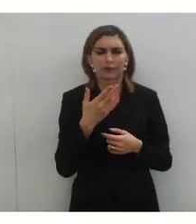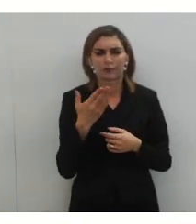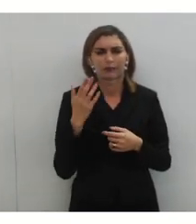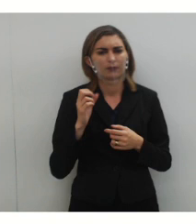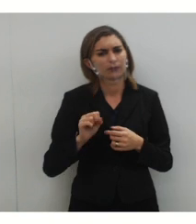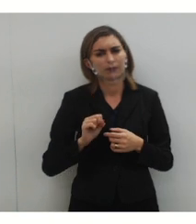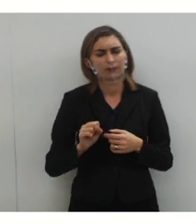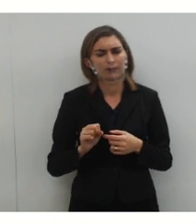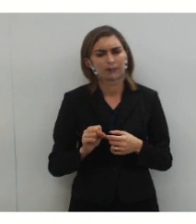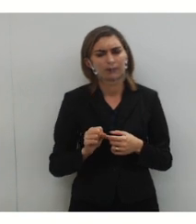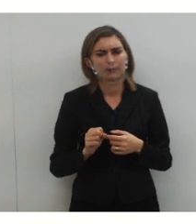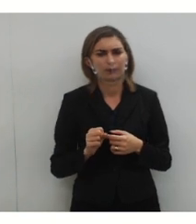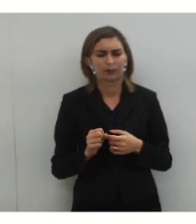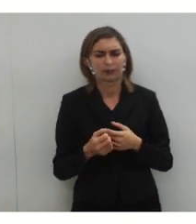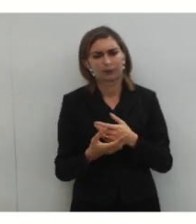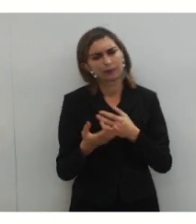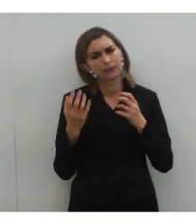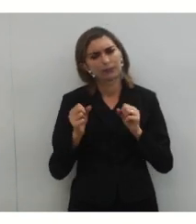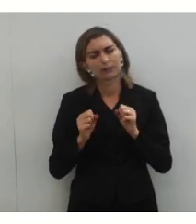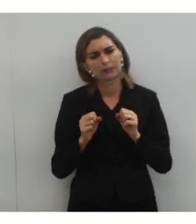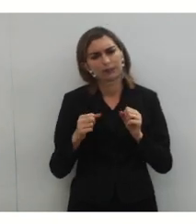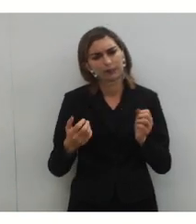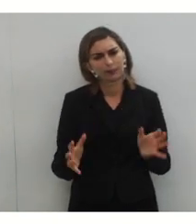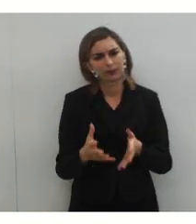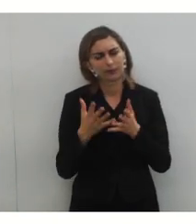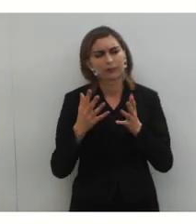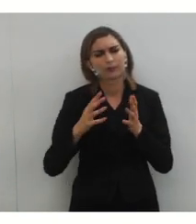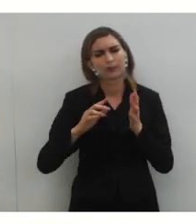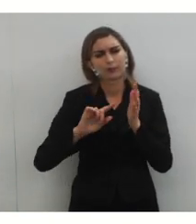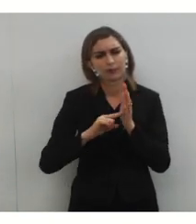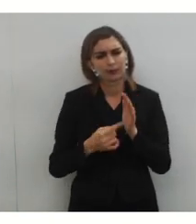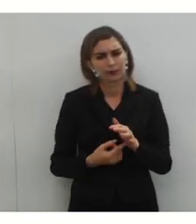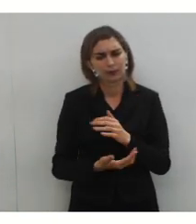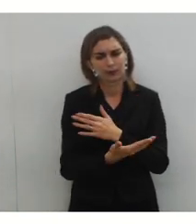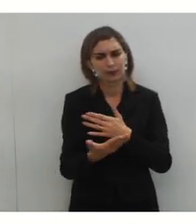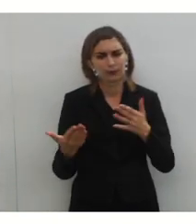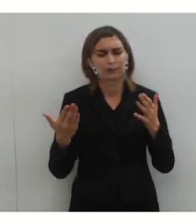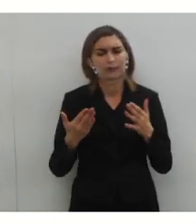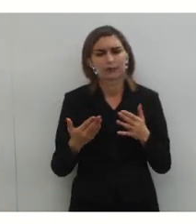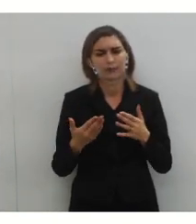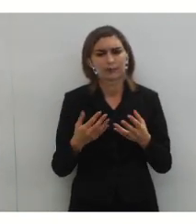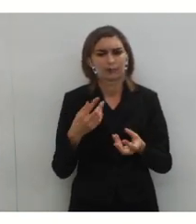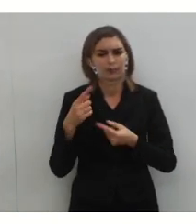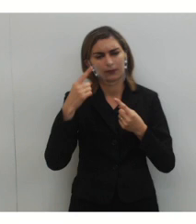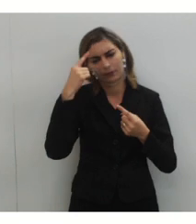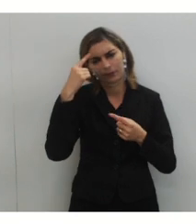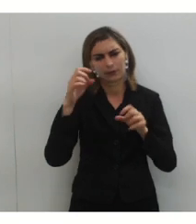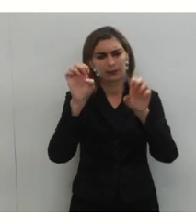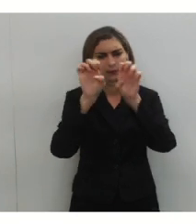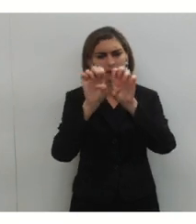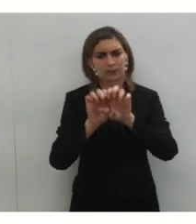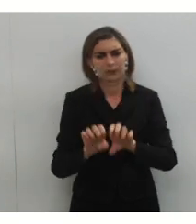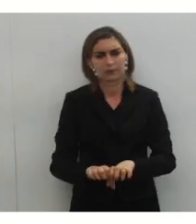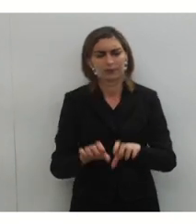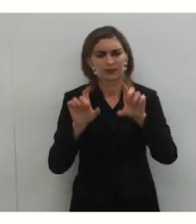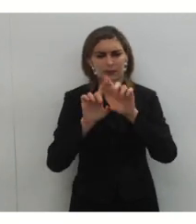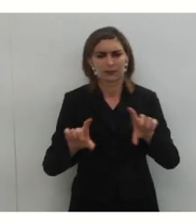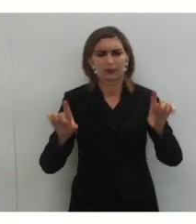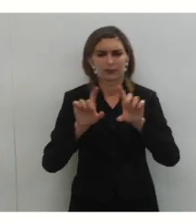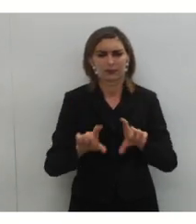você pode dar uma classificação a ele pela estrutura das